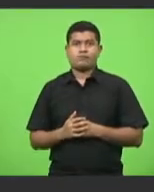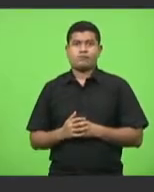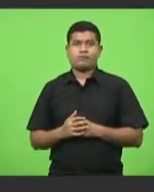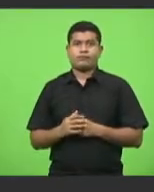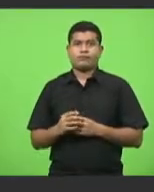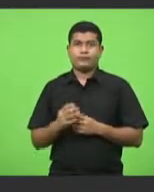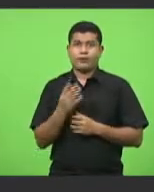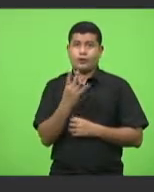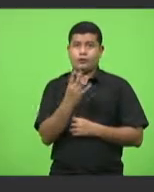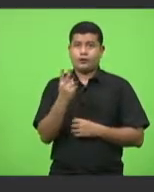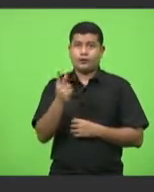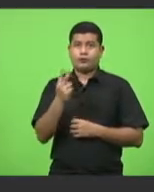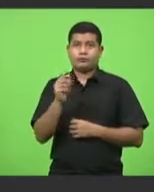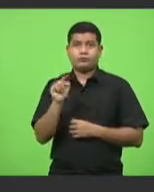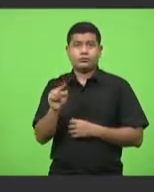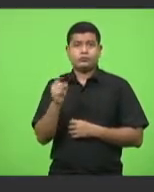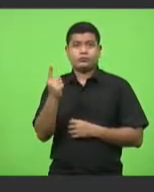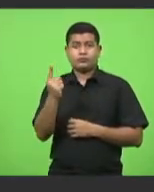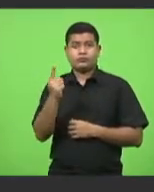42,1 em julho,